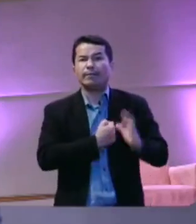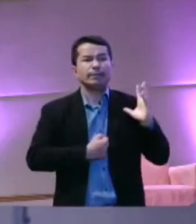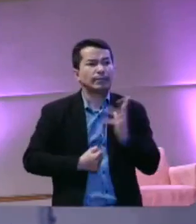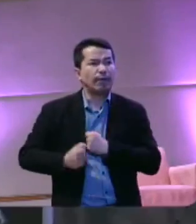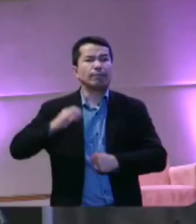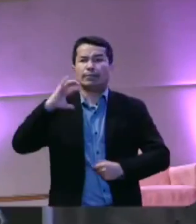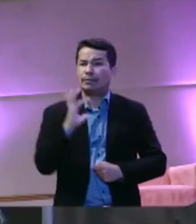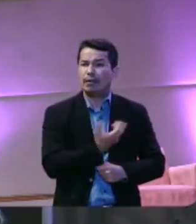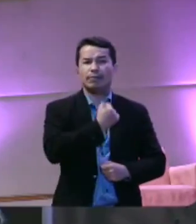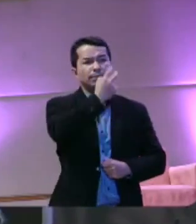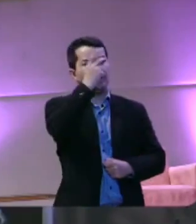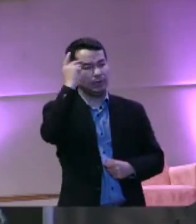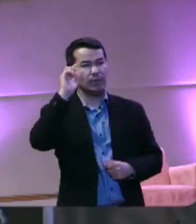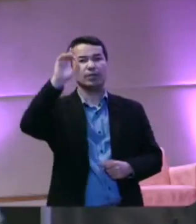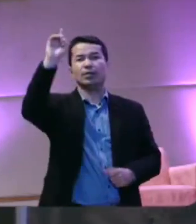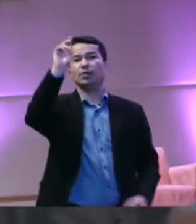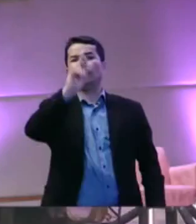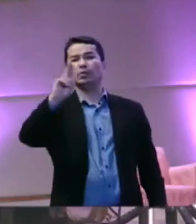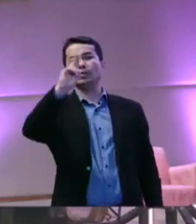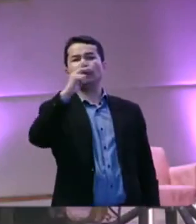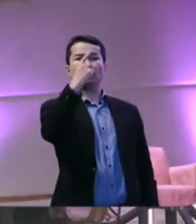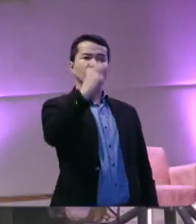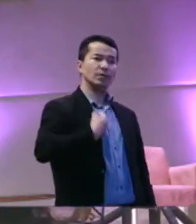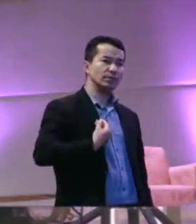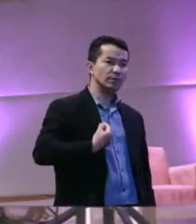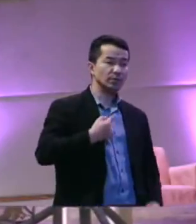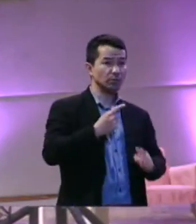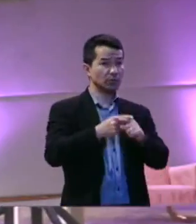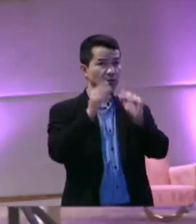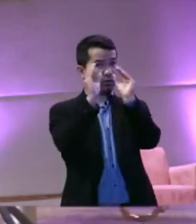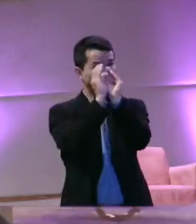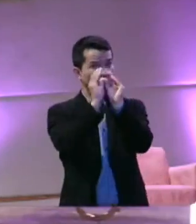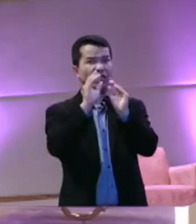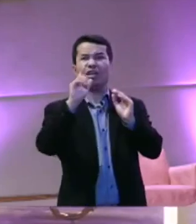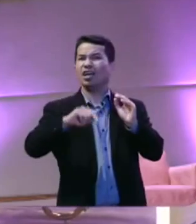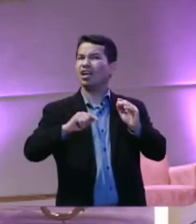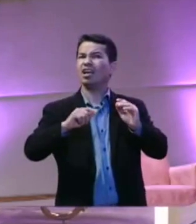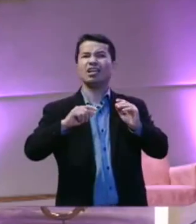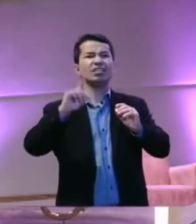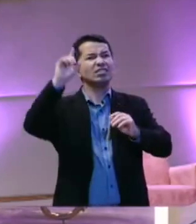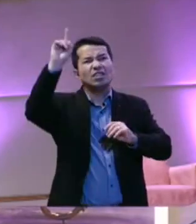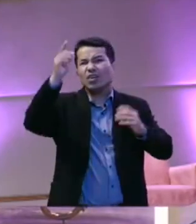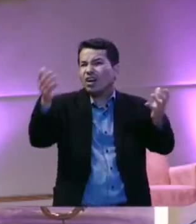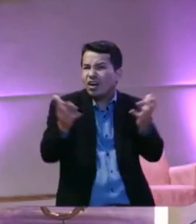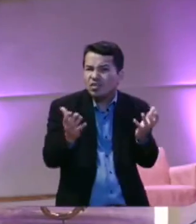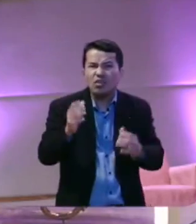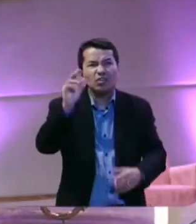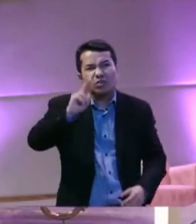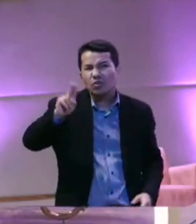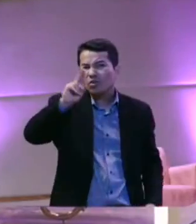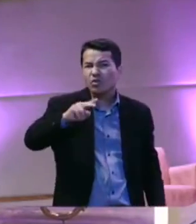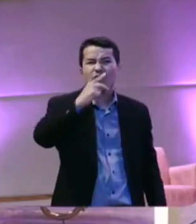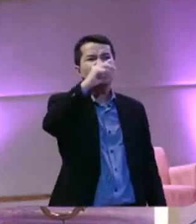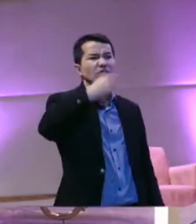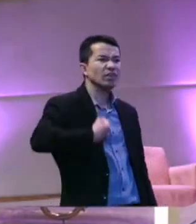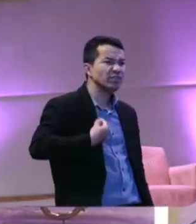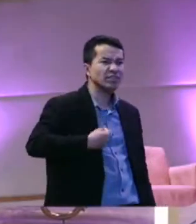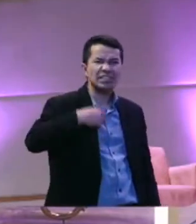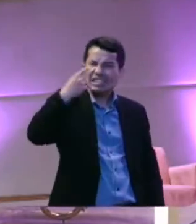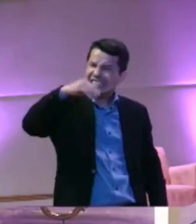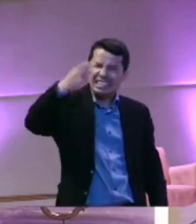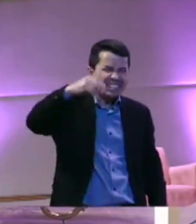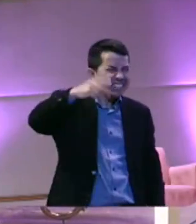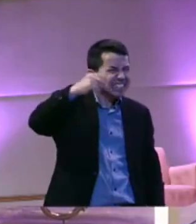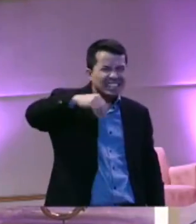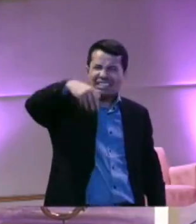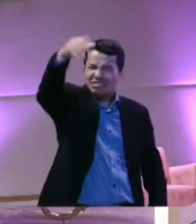Senhor através do Casas de Paz. Esse é o projeto mais instantâneo que nós temos agora. Corra, vai fazer lá